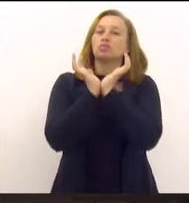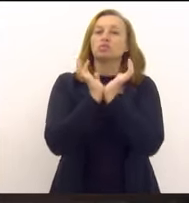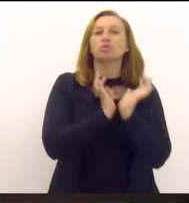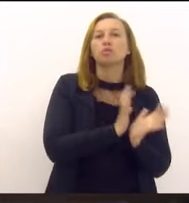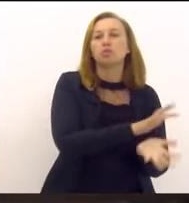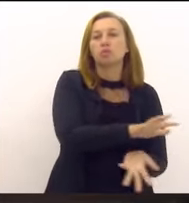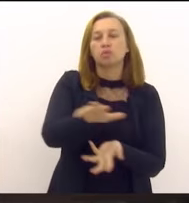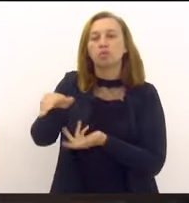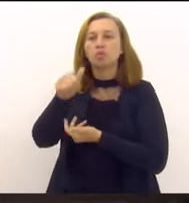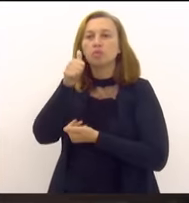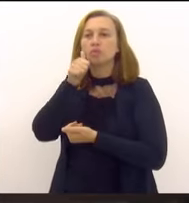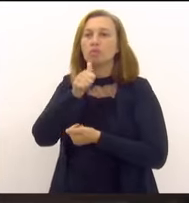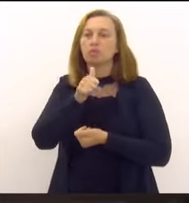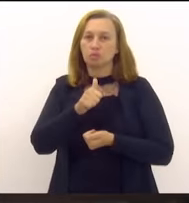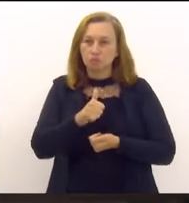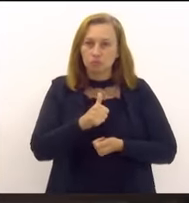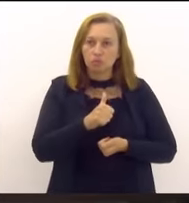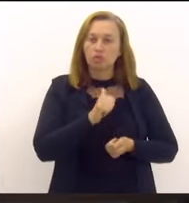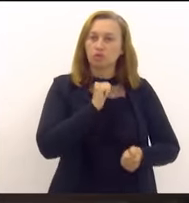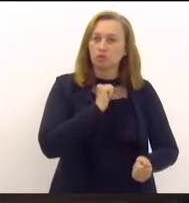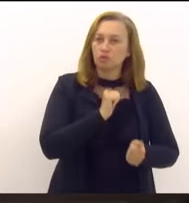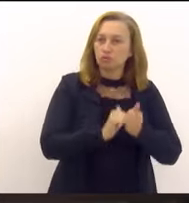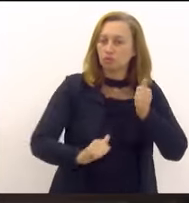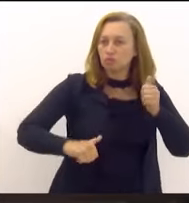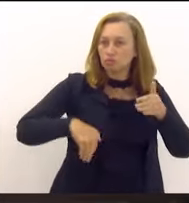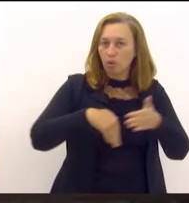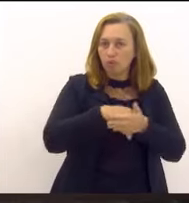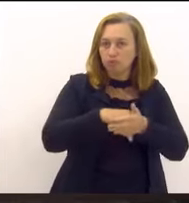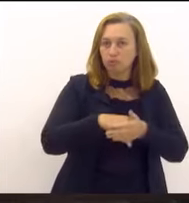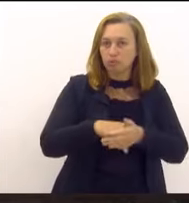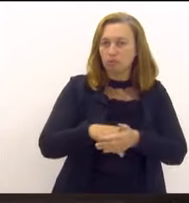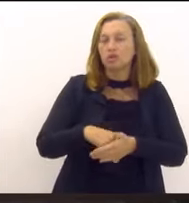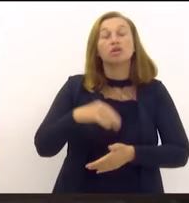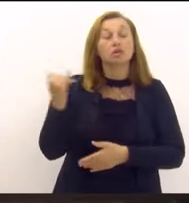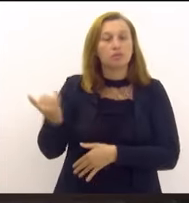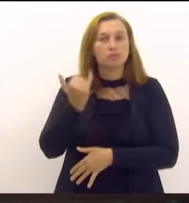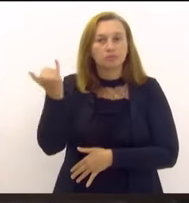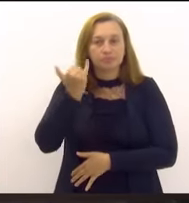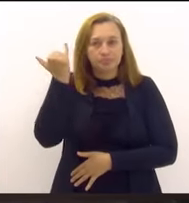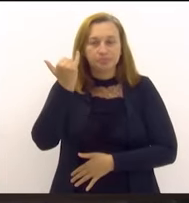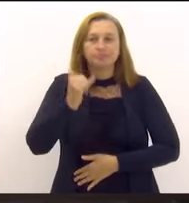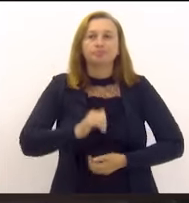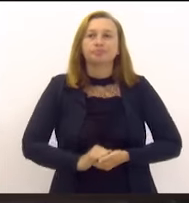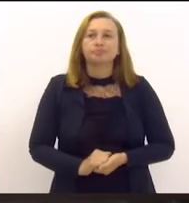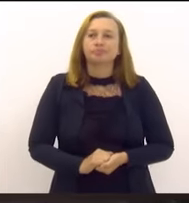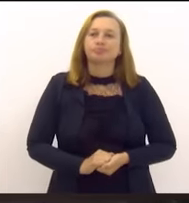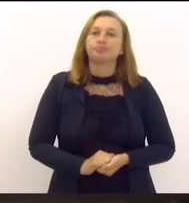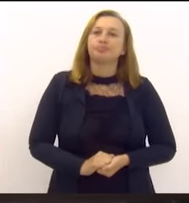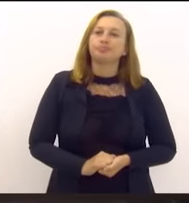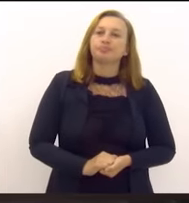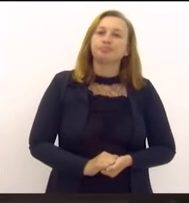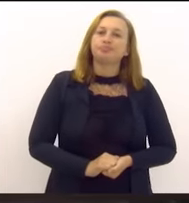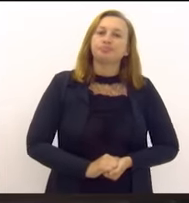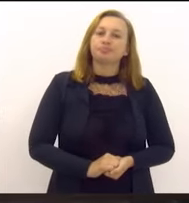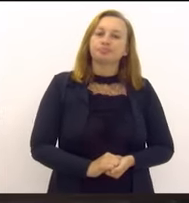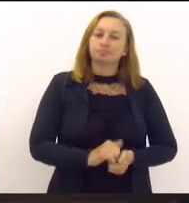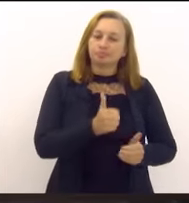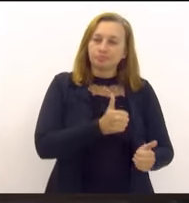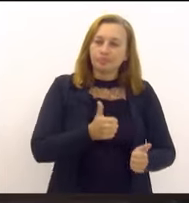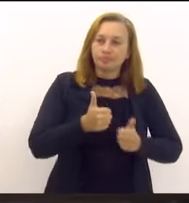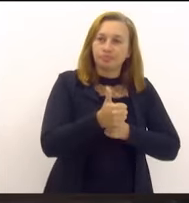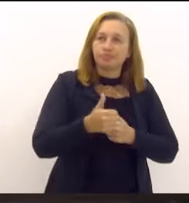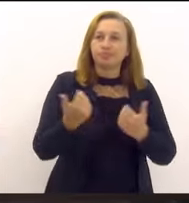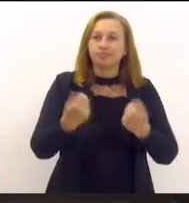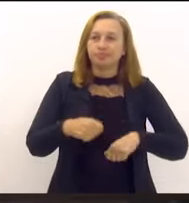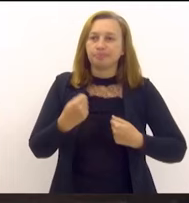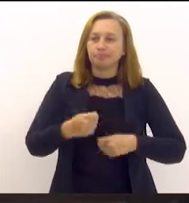porque o futebol feminino, na minha concepção, é de grande importância e relevância, vem ganhando protagonismo, precisa